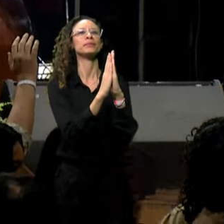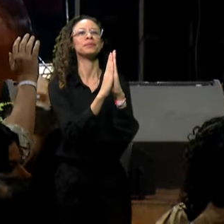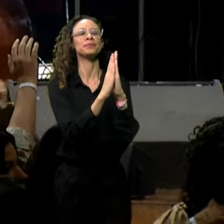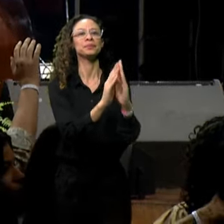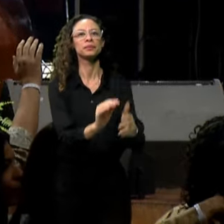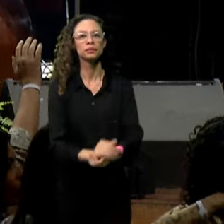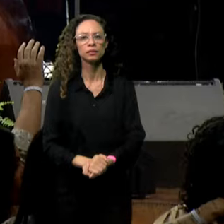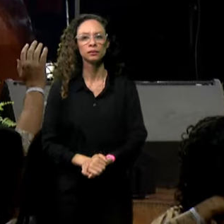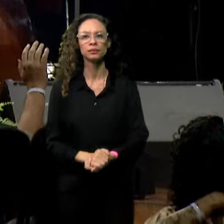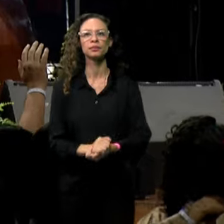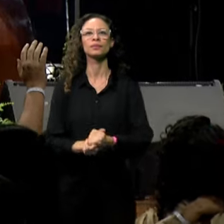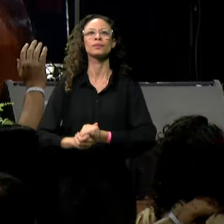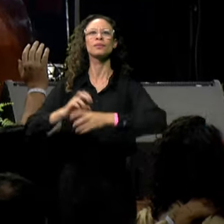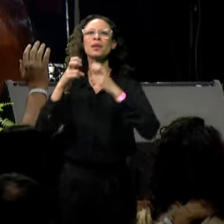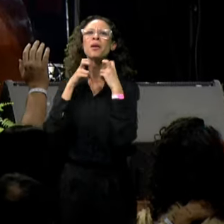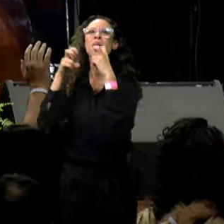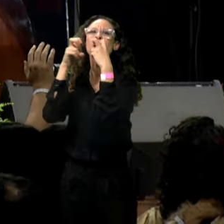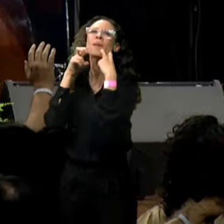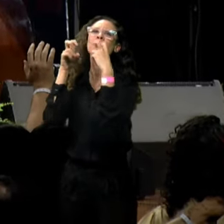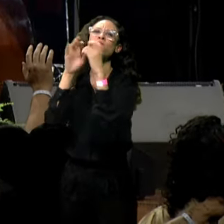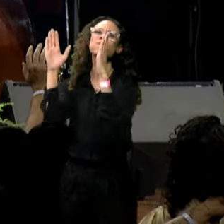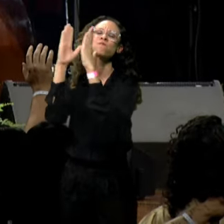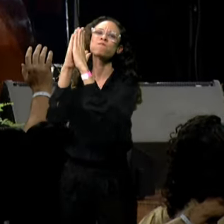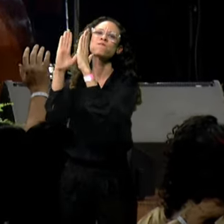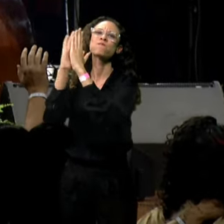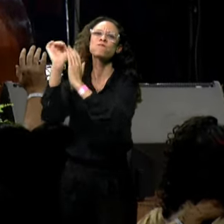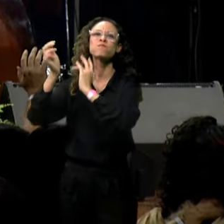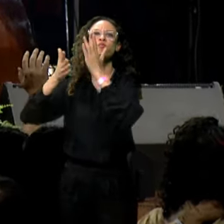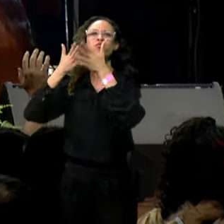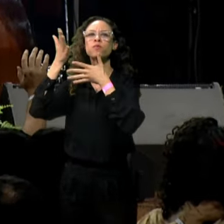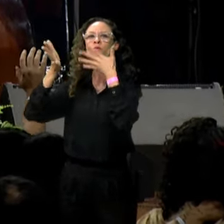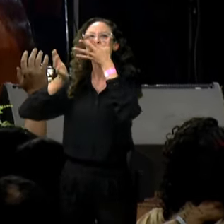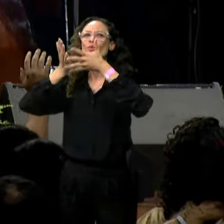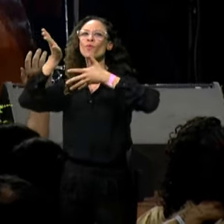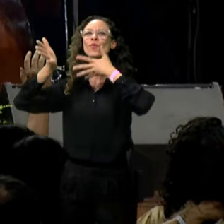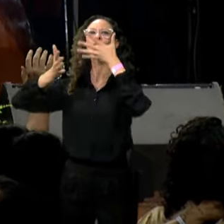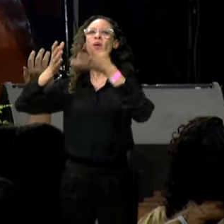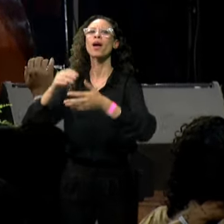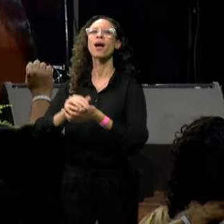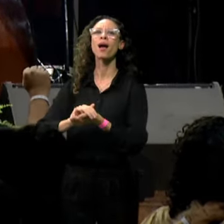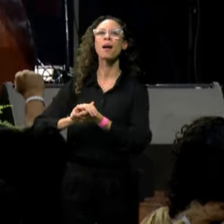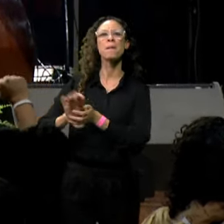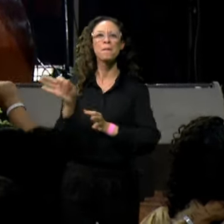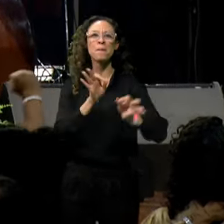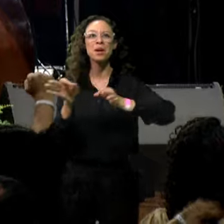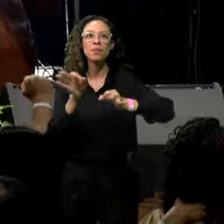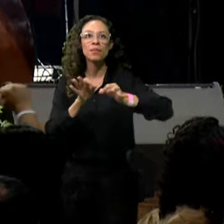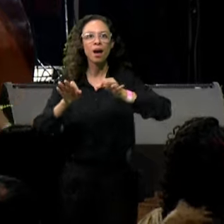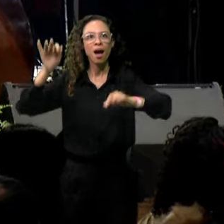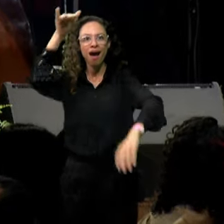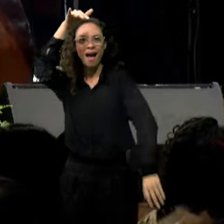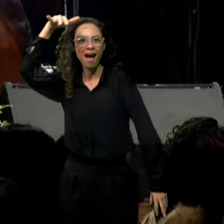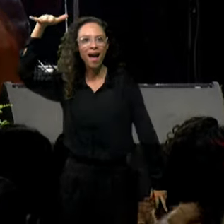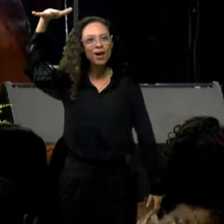abra os teus lábios e clama por essa noite prepara atmosfera porque nós vamos viver